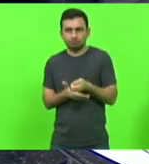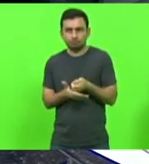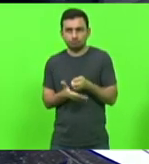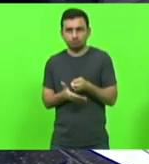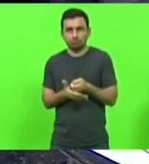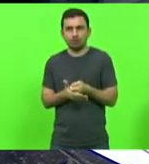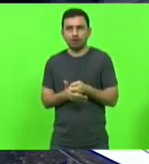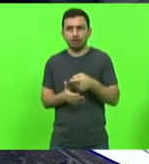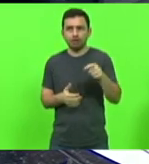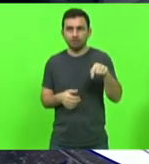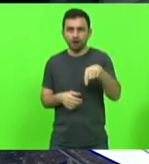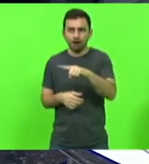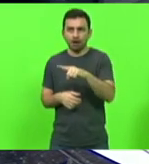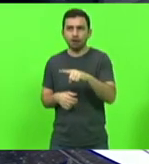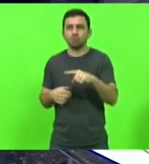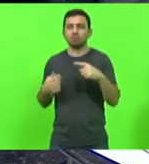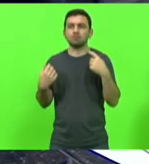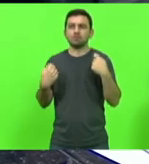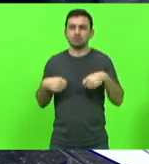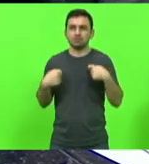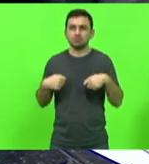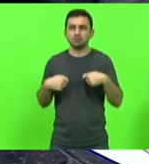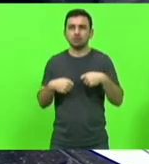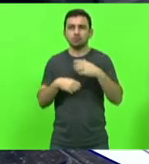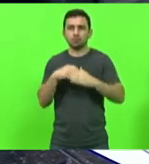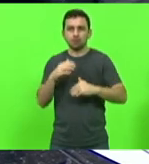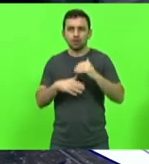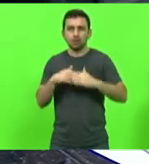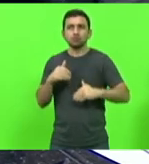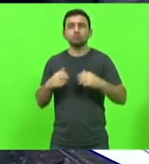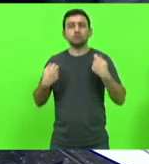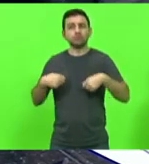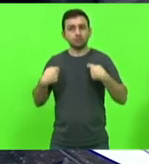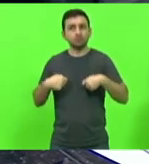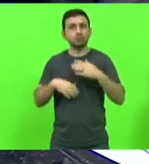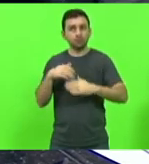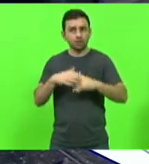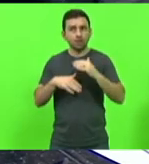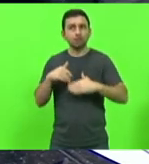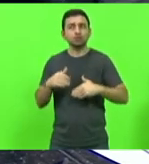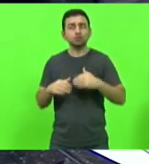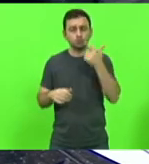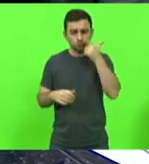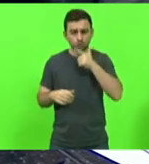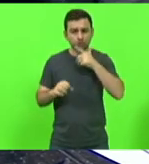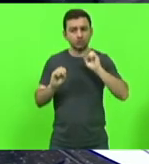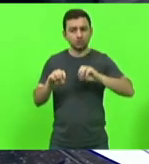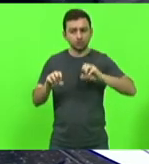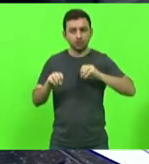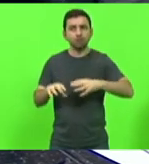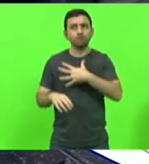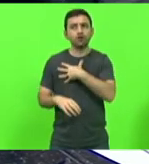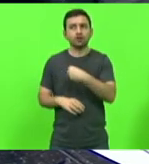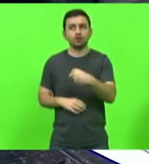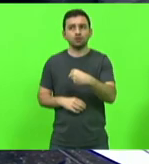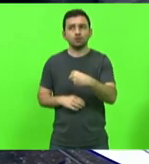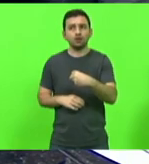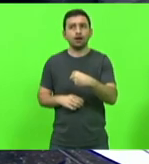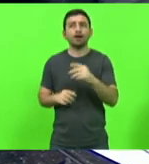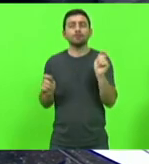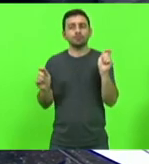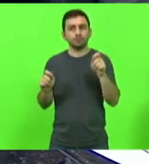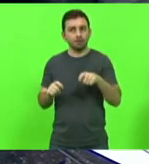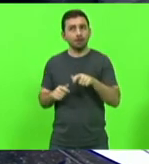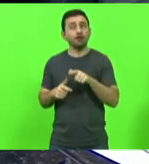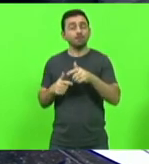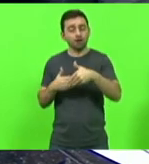que o pai tenha realmente uma aptidão e aptidão é aptidão mesmo, que ele tenha condições de educar seu filho em casa. Nós teremos um grande problema.